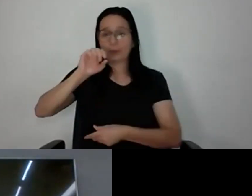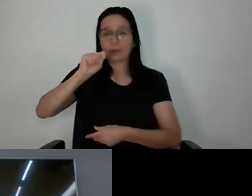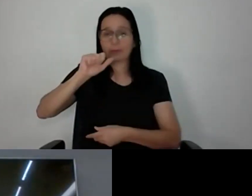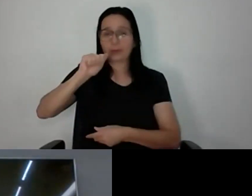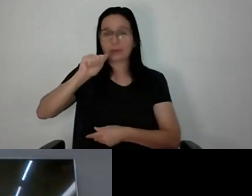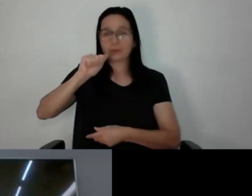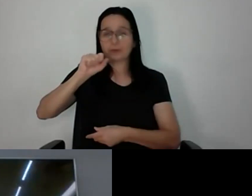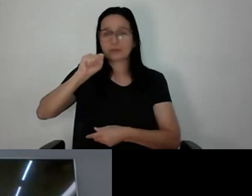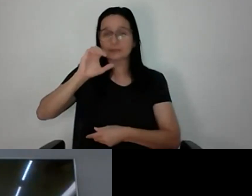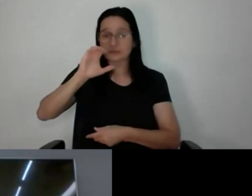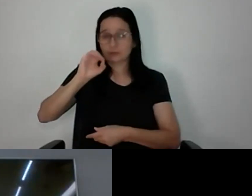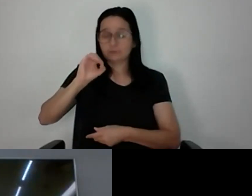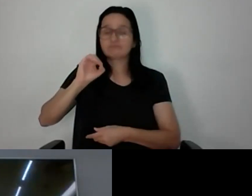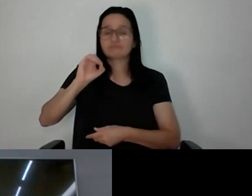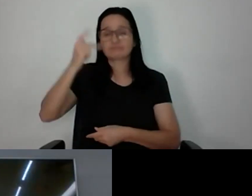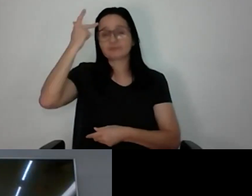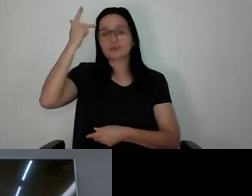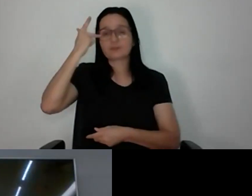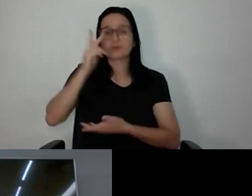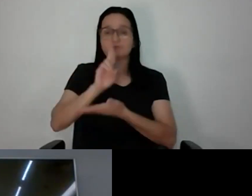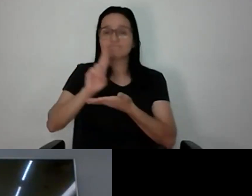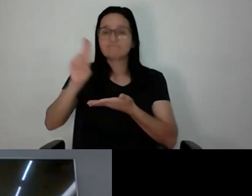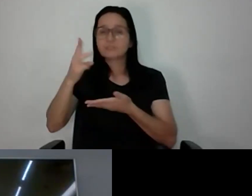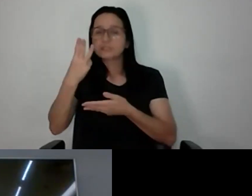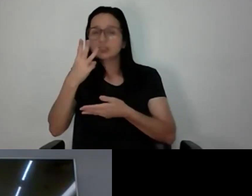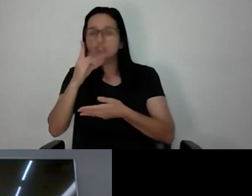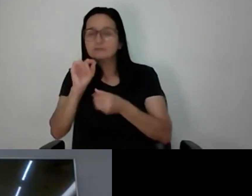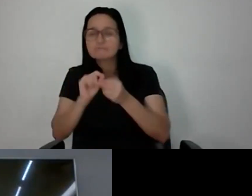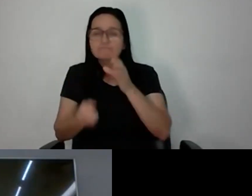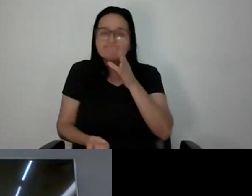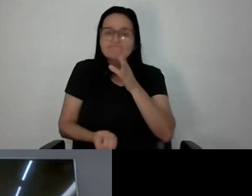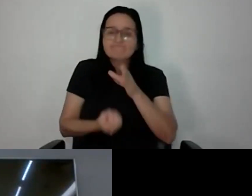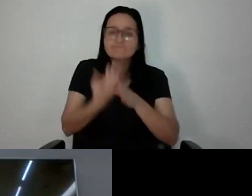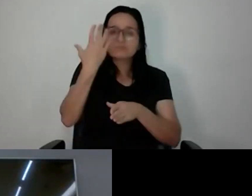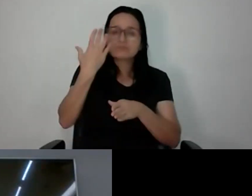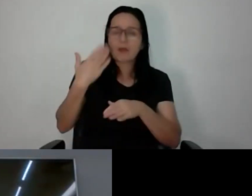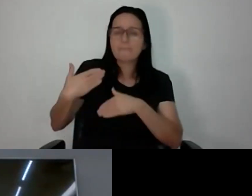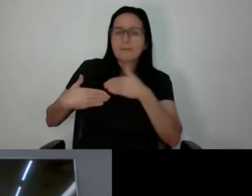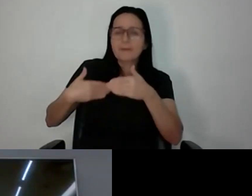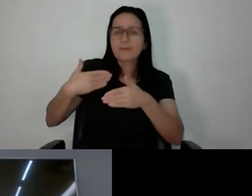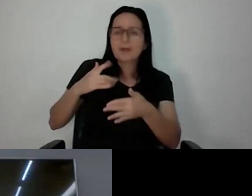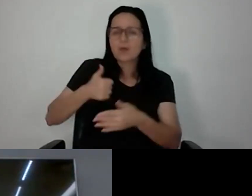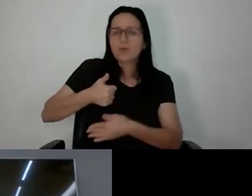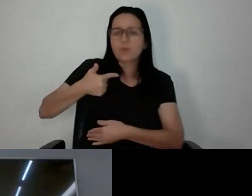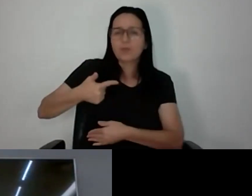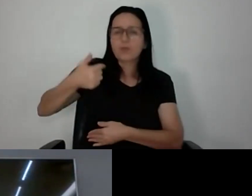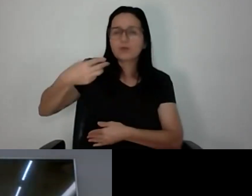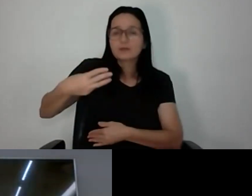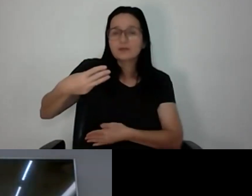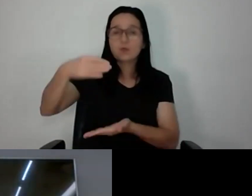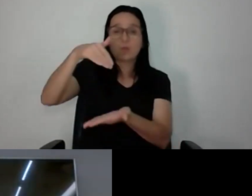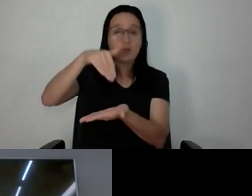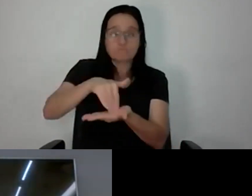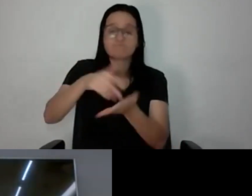fica esses 3 dias construindo uma solução do zero para no último dia apresentar no que a gente chama de pitch no mundo